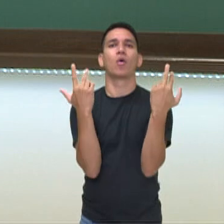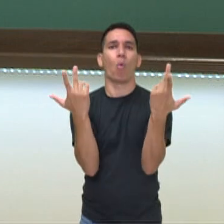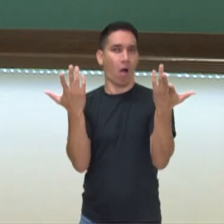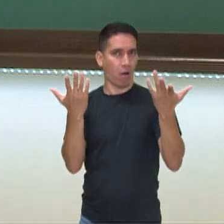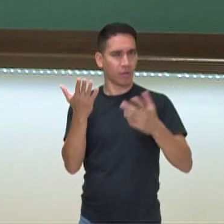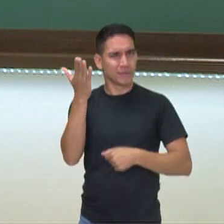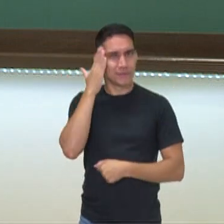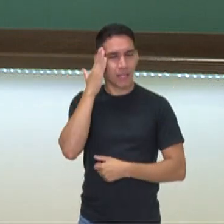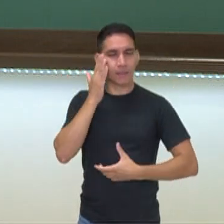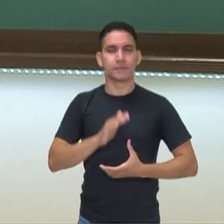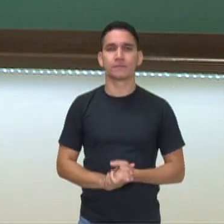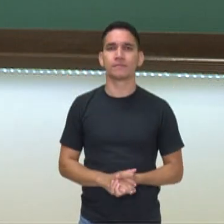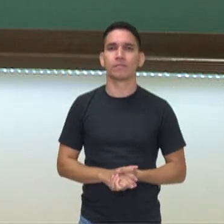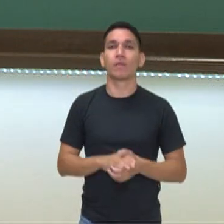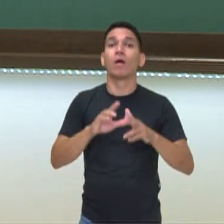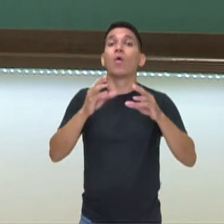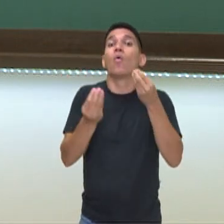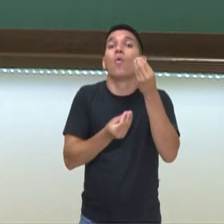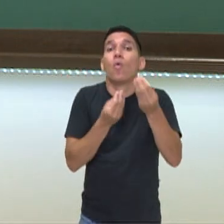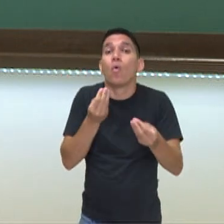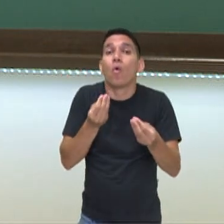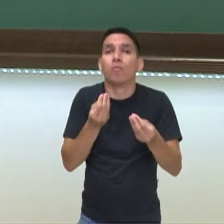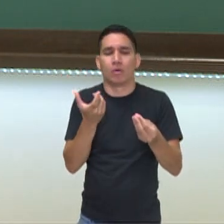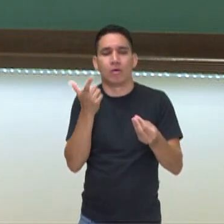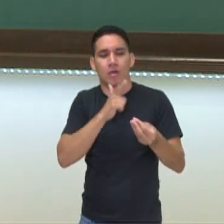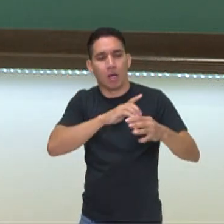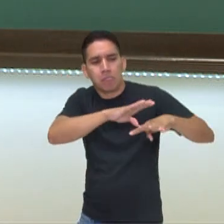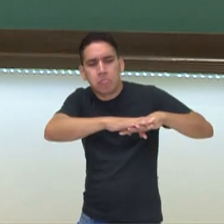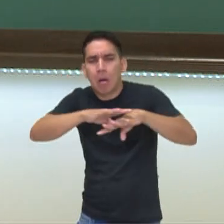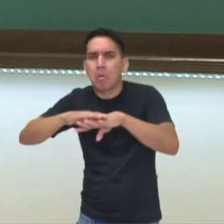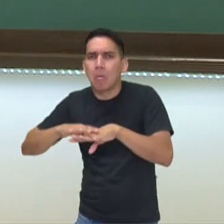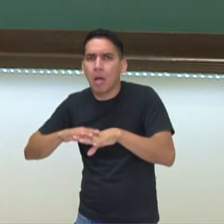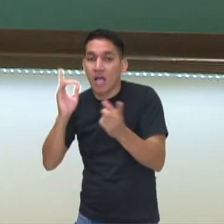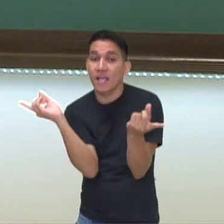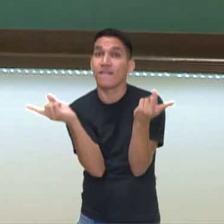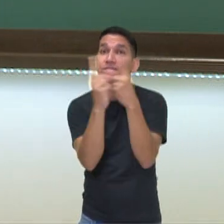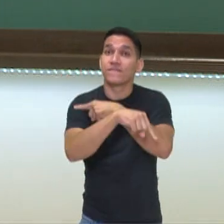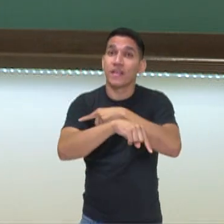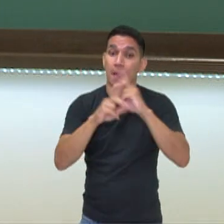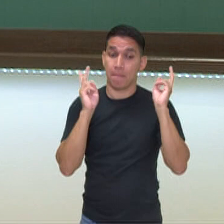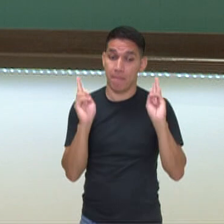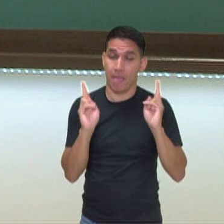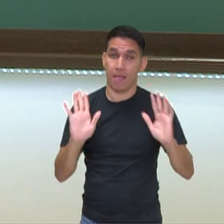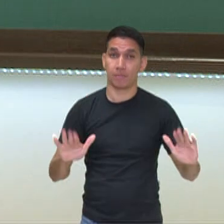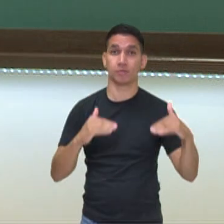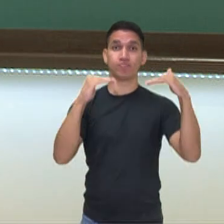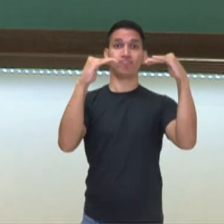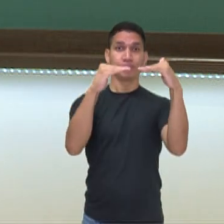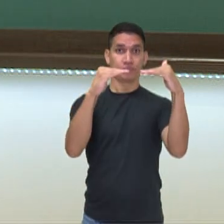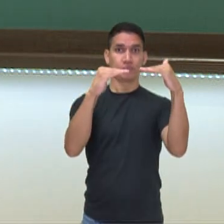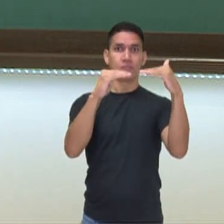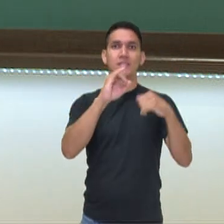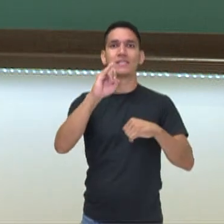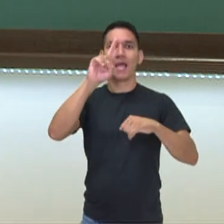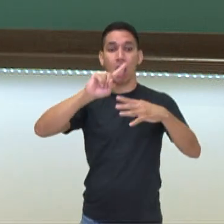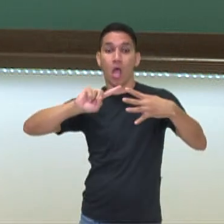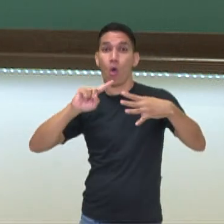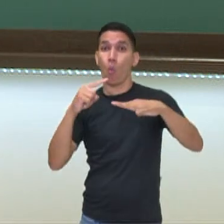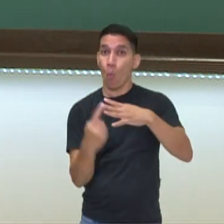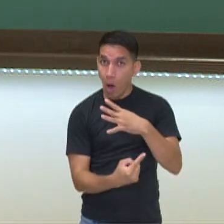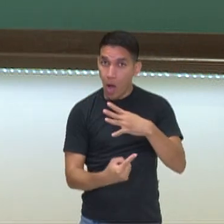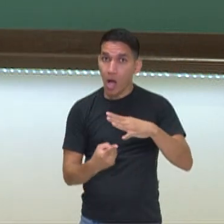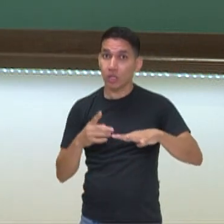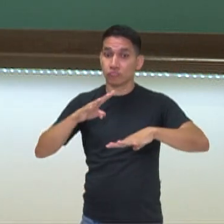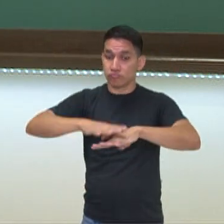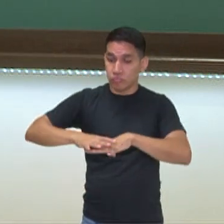é verdade? Então, como as operações inversas estão numa mesma hierarquia, quando eu tiver as 4 operações